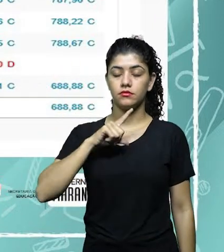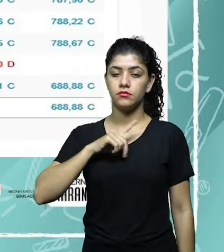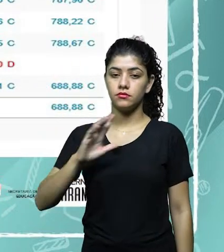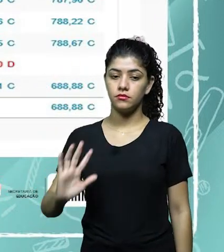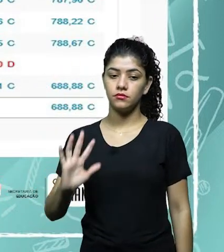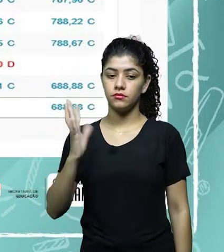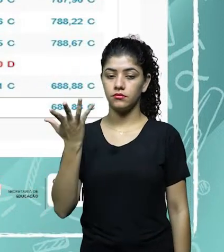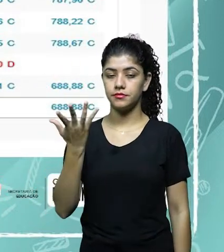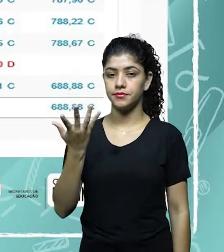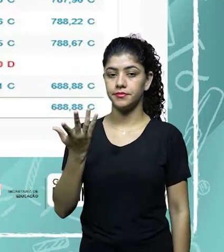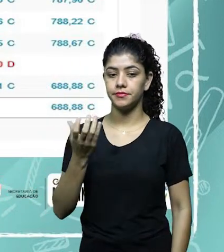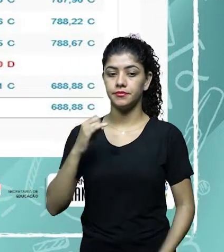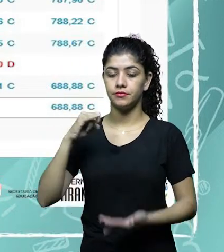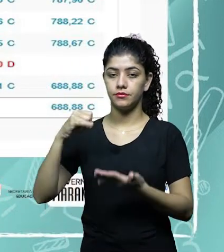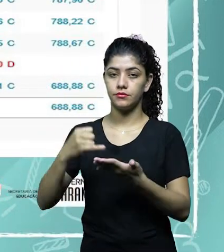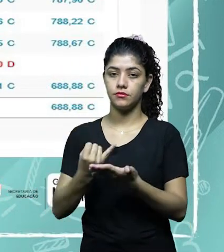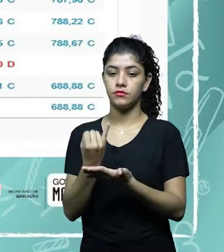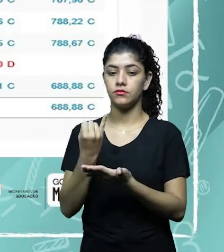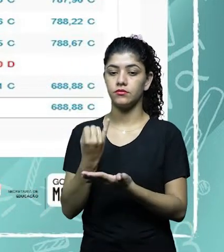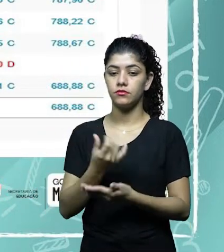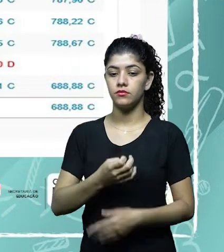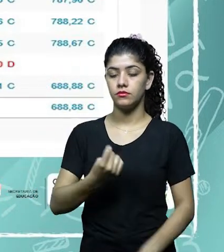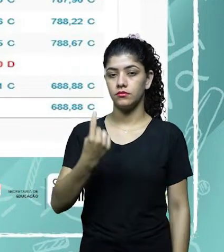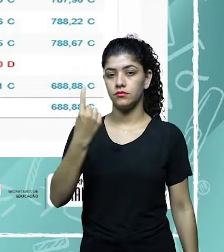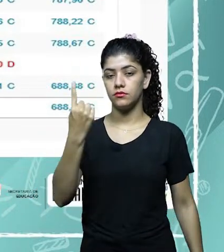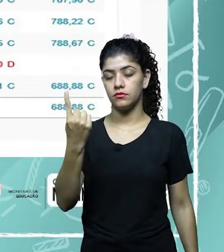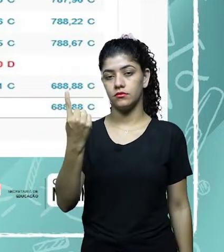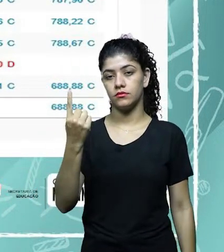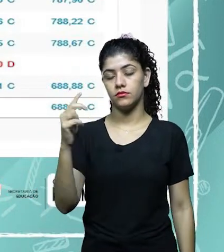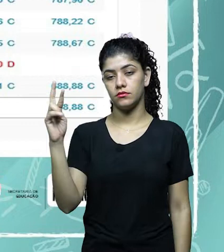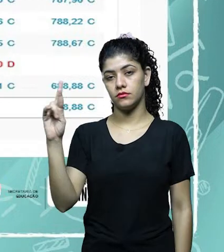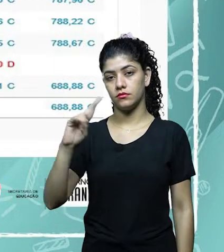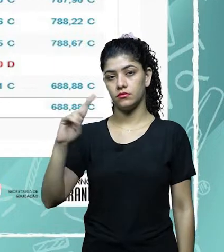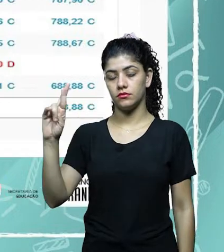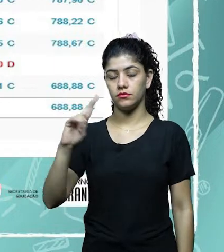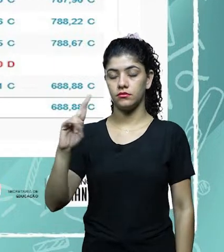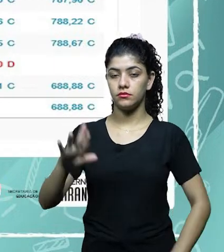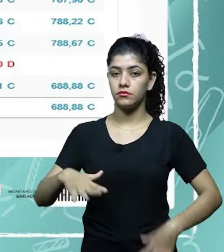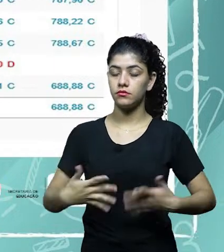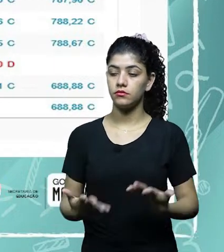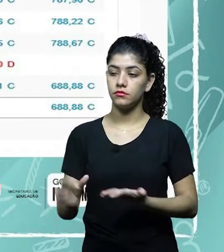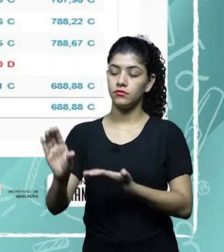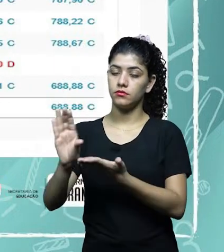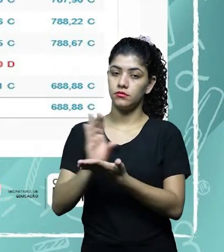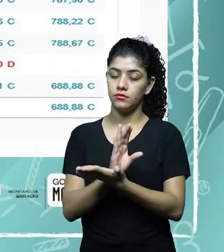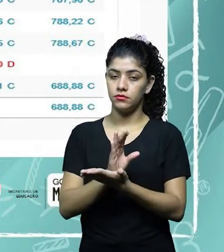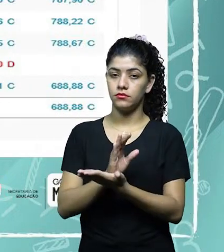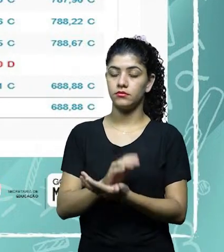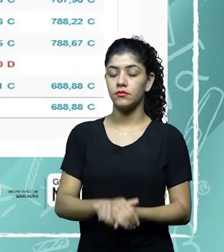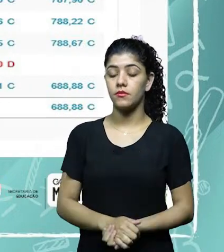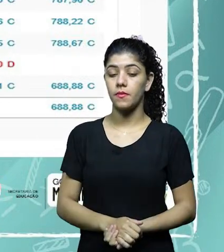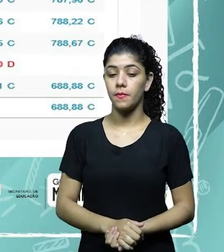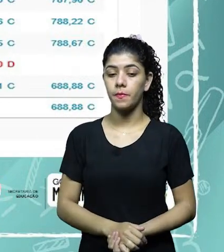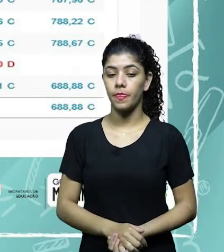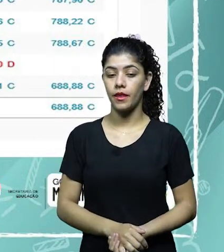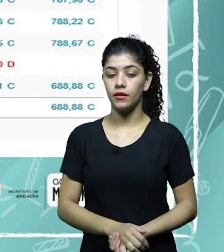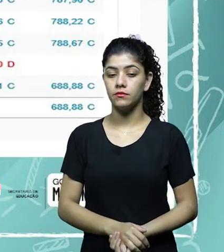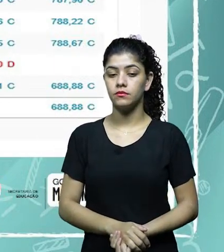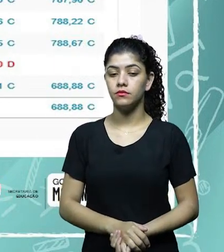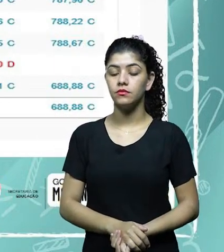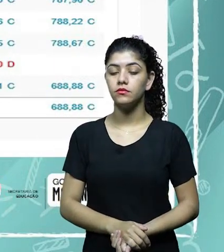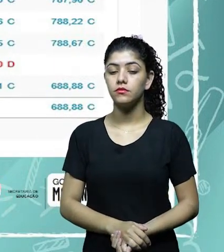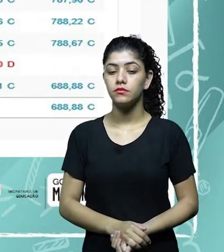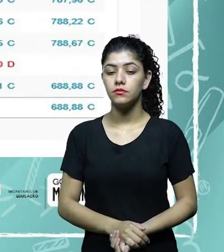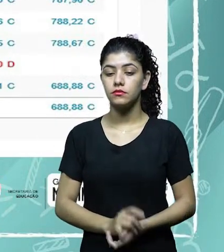houve o quê? Um rendimento de juros de R$ 1,03. Então, entrou uma receita financeira